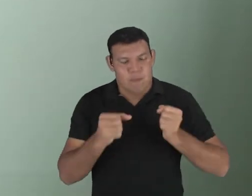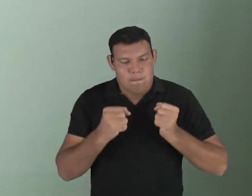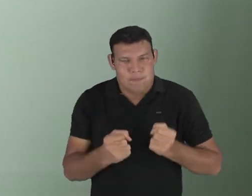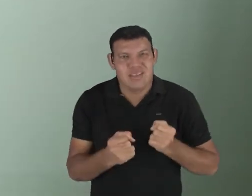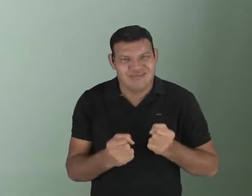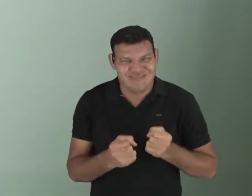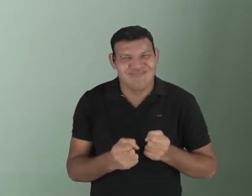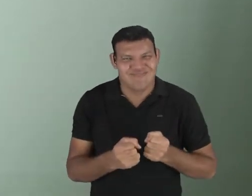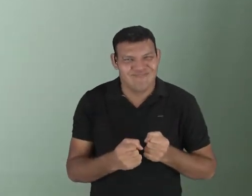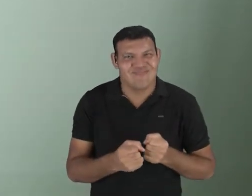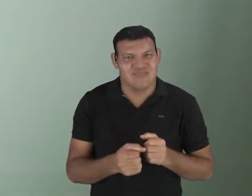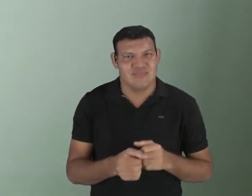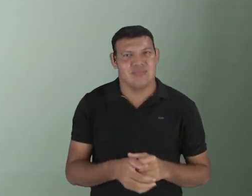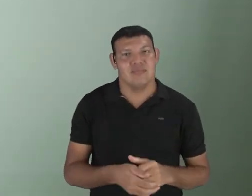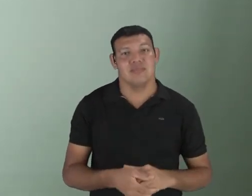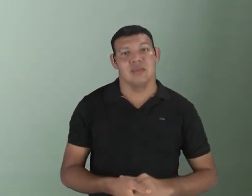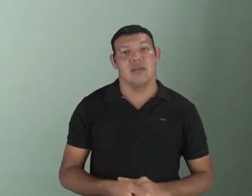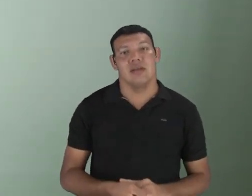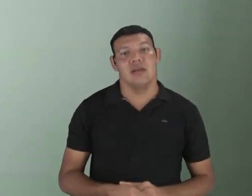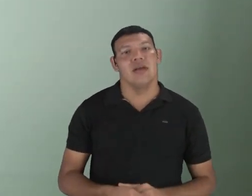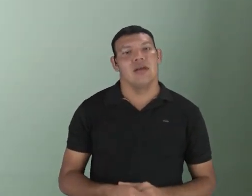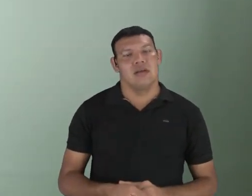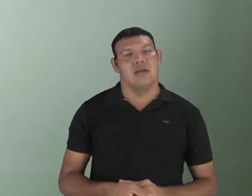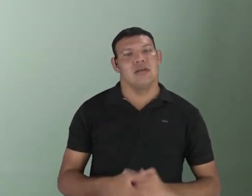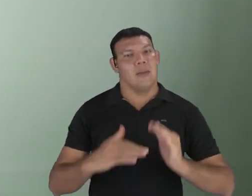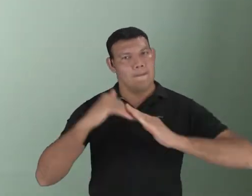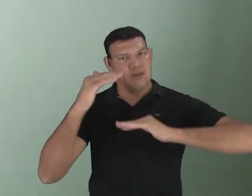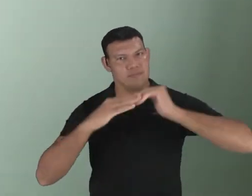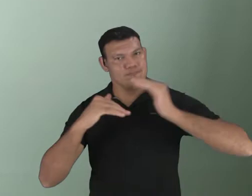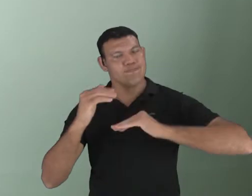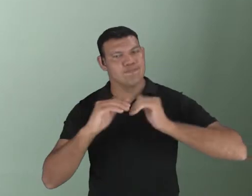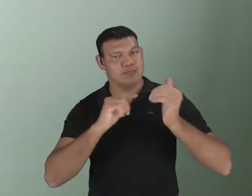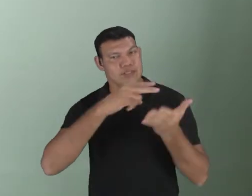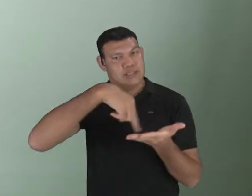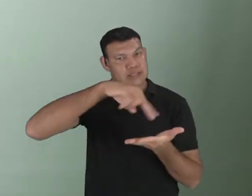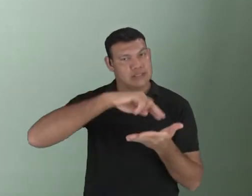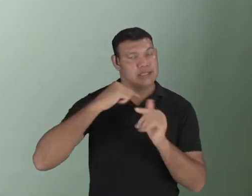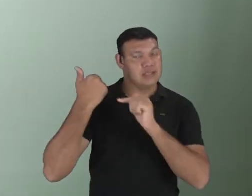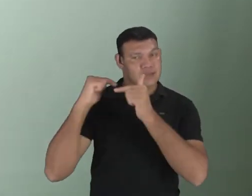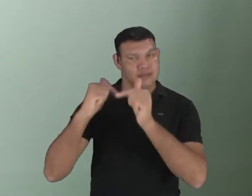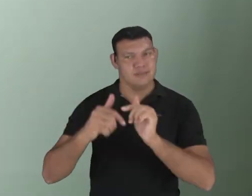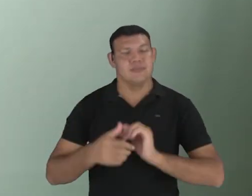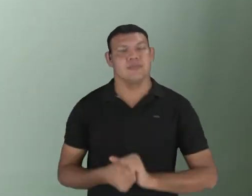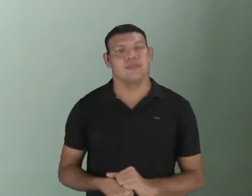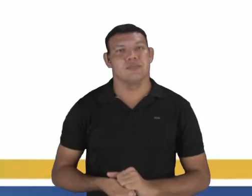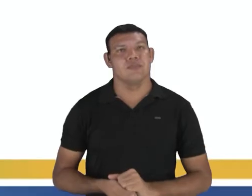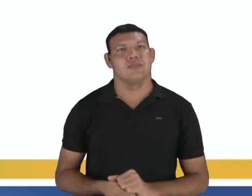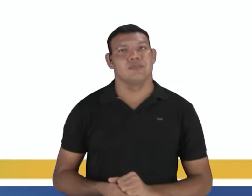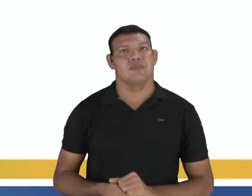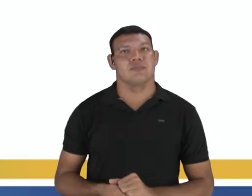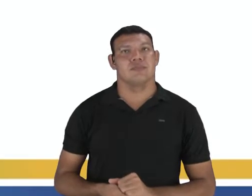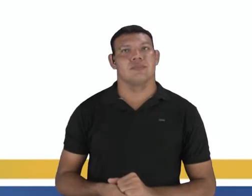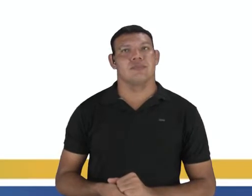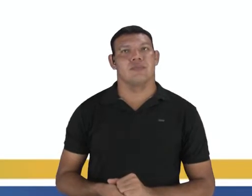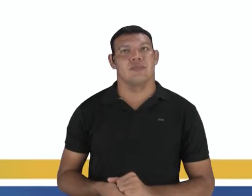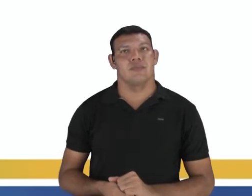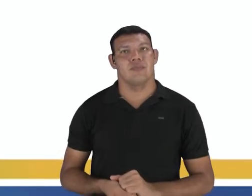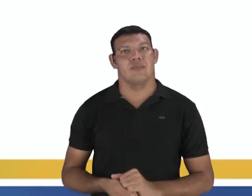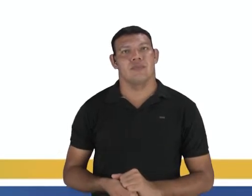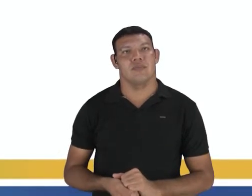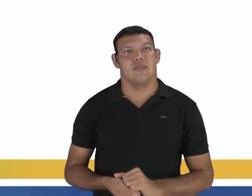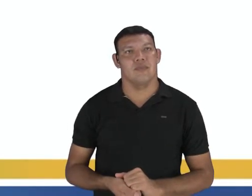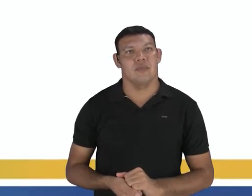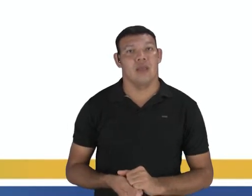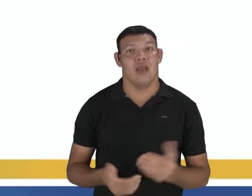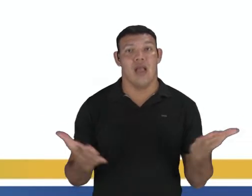esse corpo a se tornar um bailarino de dança clássica, desculpa. E aí, olha só, nós